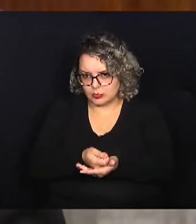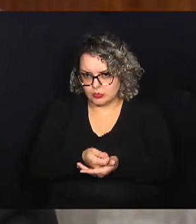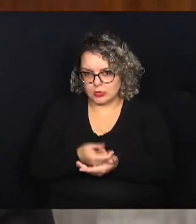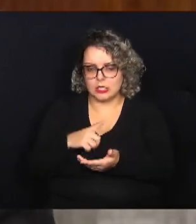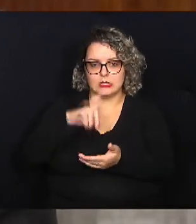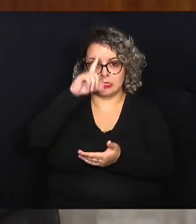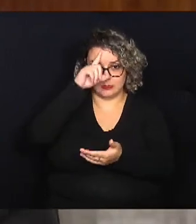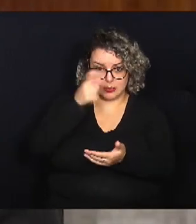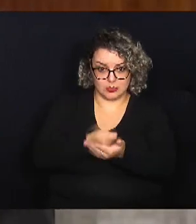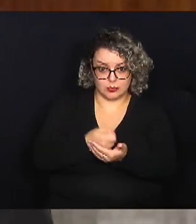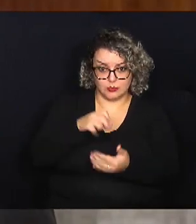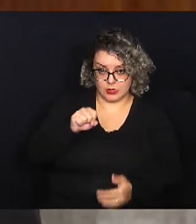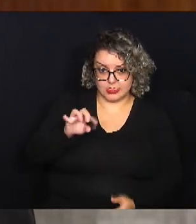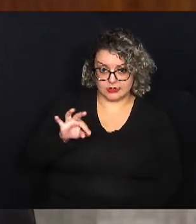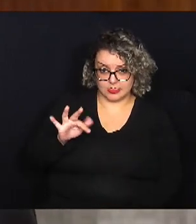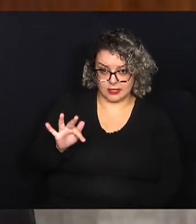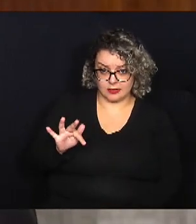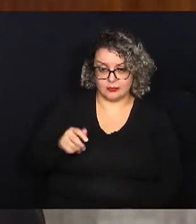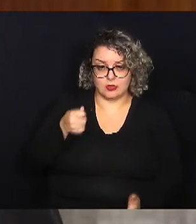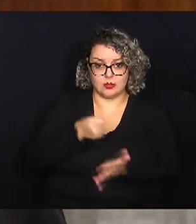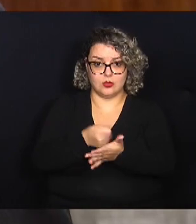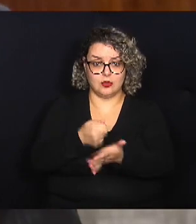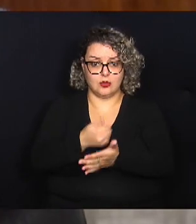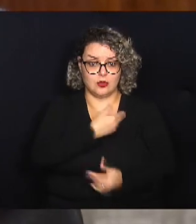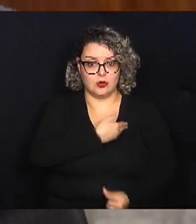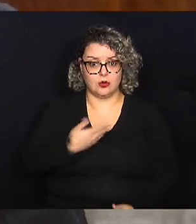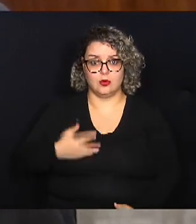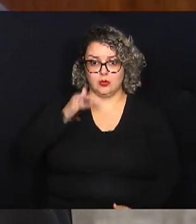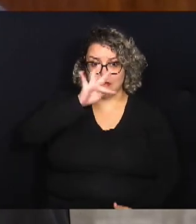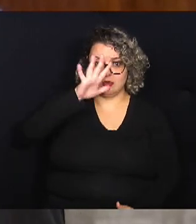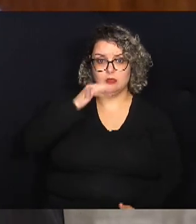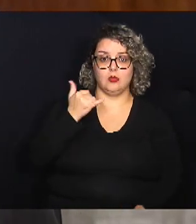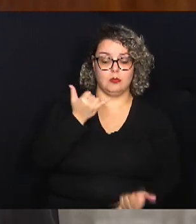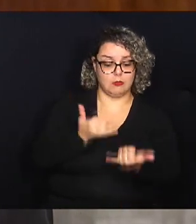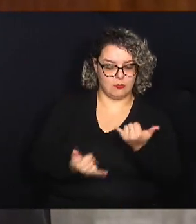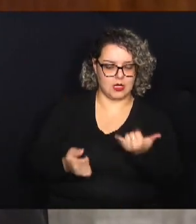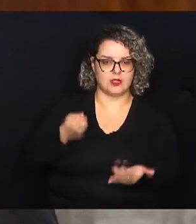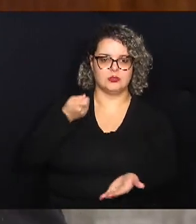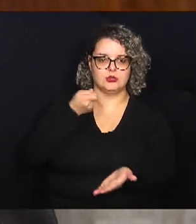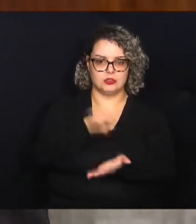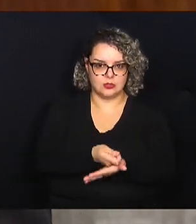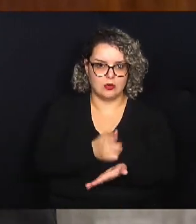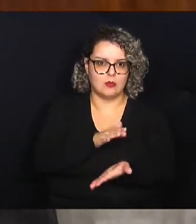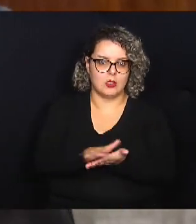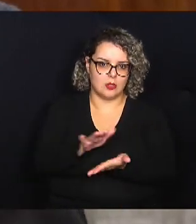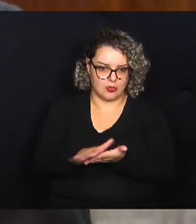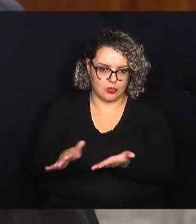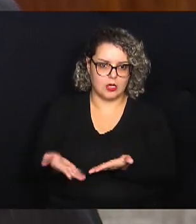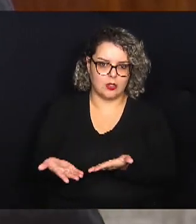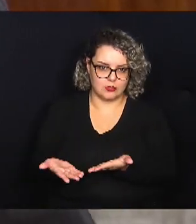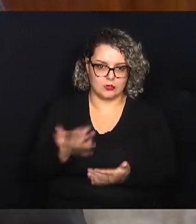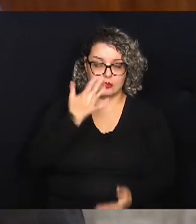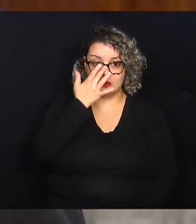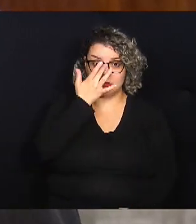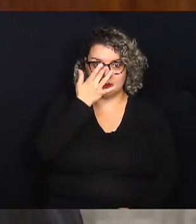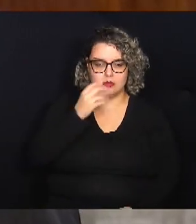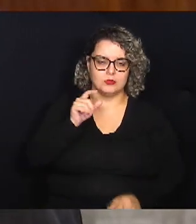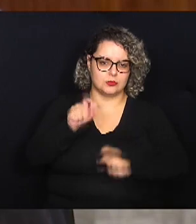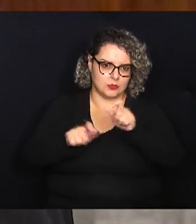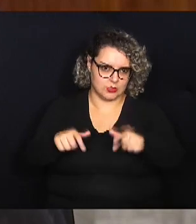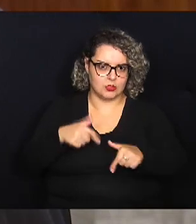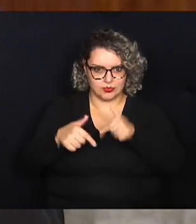decisão do Supremo Tribunal Federal que obriga o governo federal a arcar com parte desses custos, no caso de pessoas que